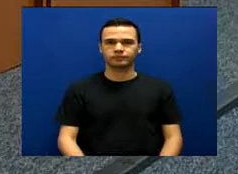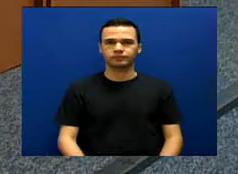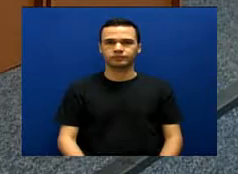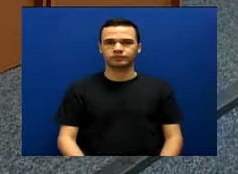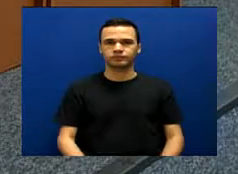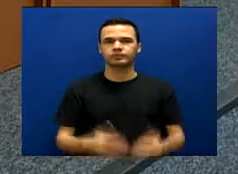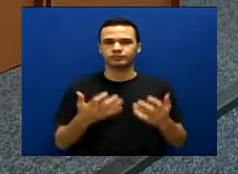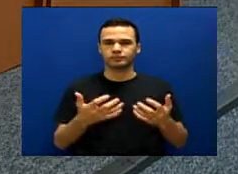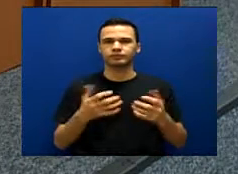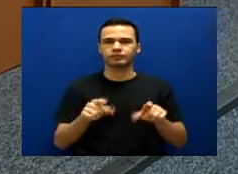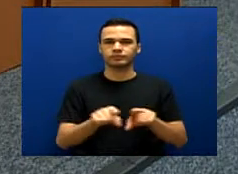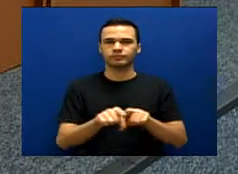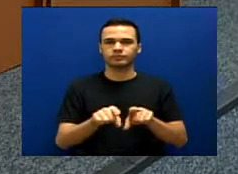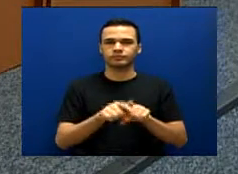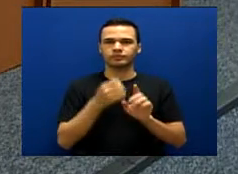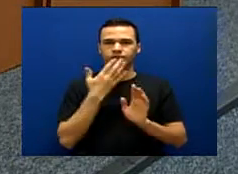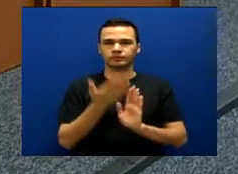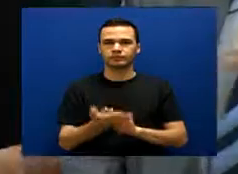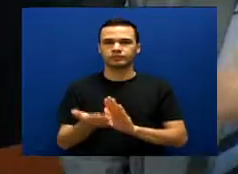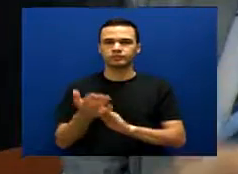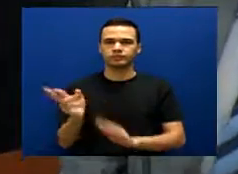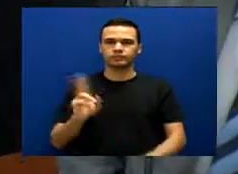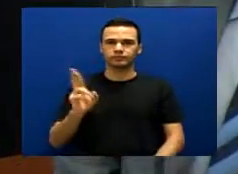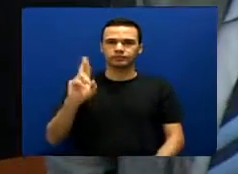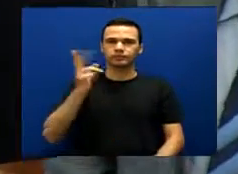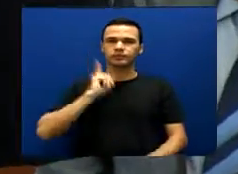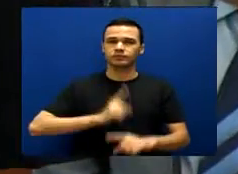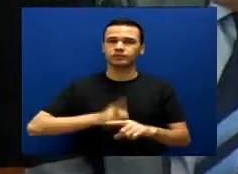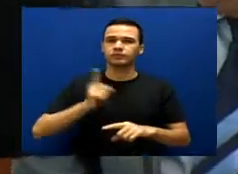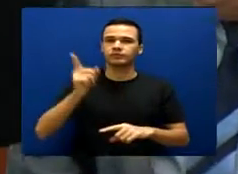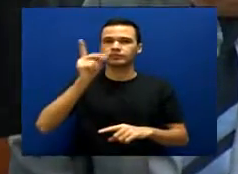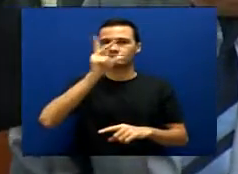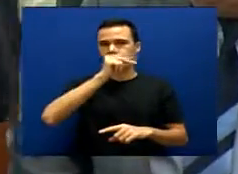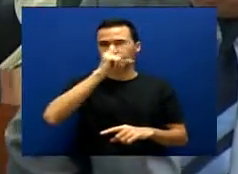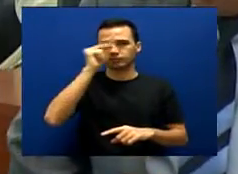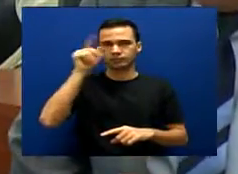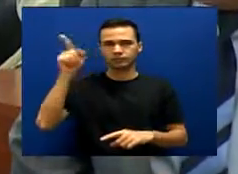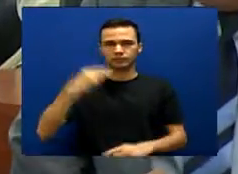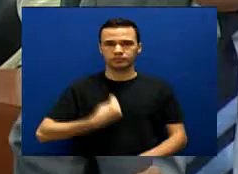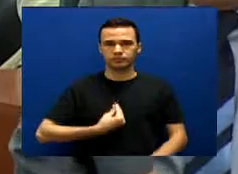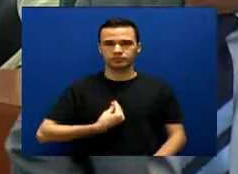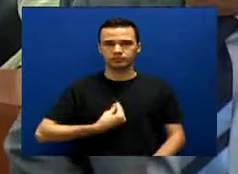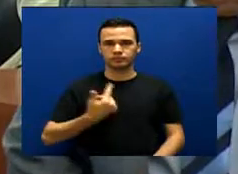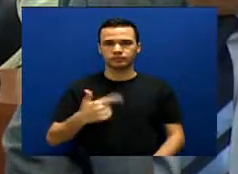Eu quero até parabenizar o senhor hoje, presidente, que hoje o senhor é o prefeito da cidade, né? A prefeita não está aí?